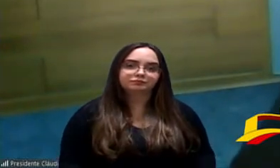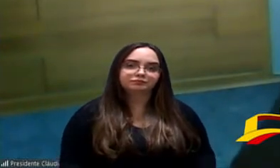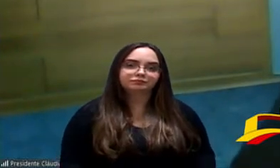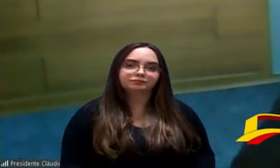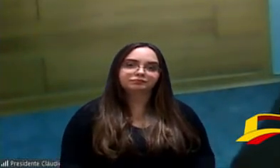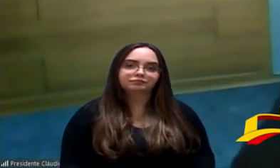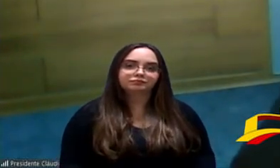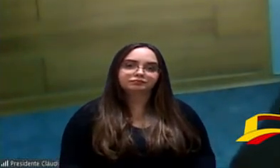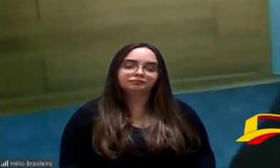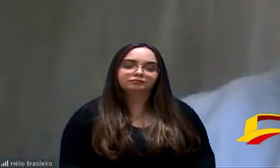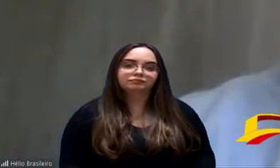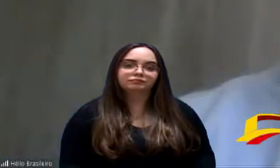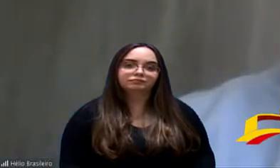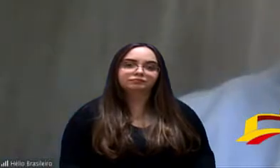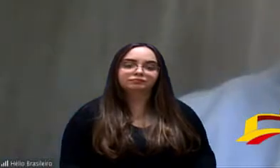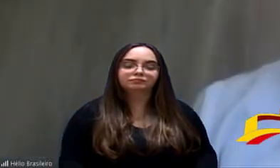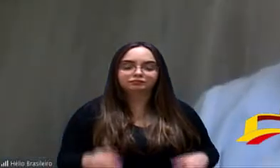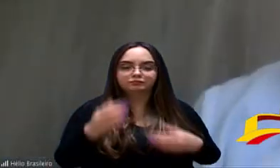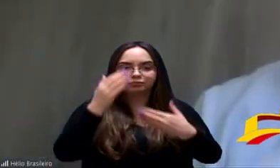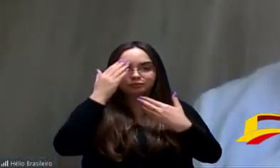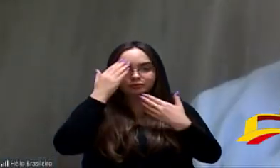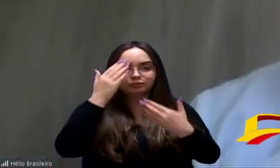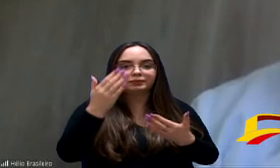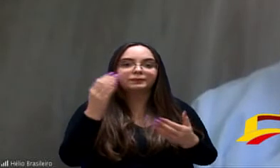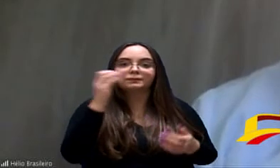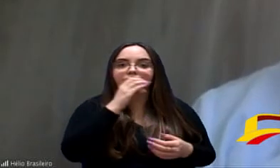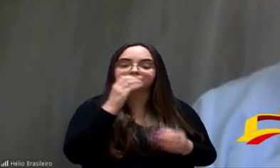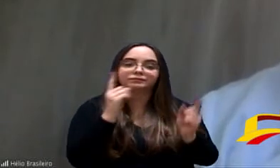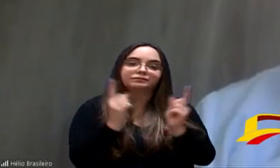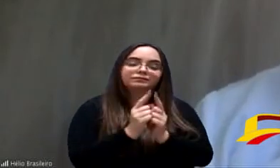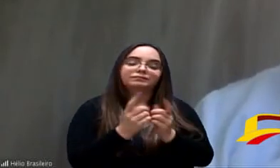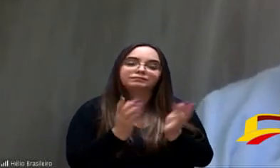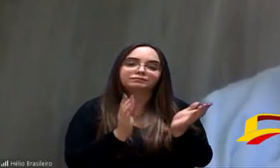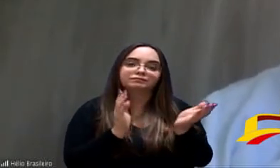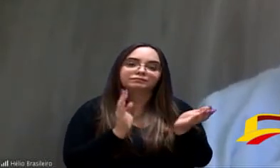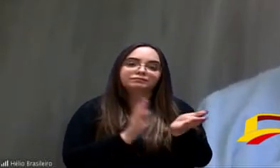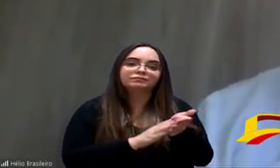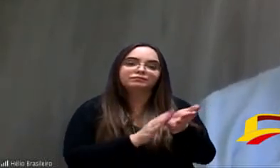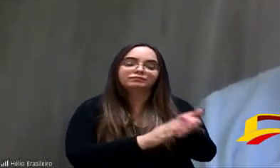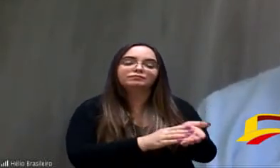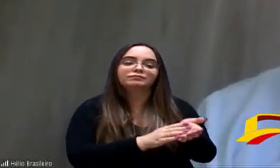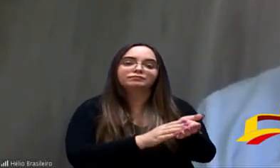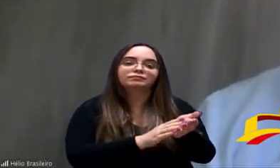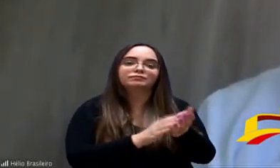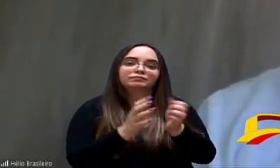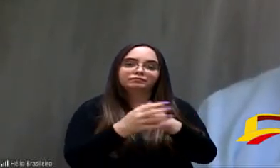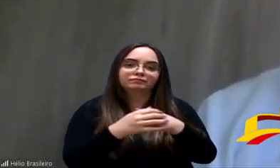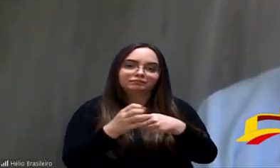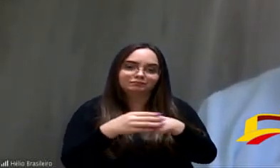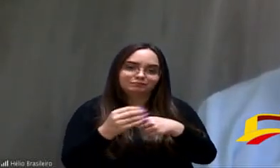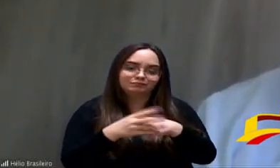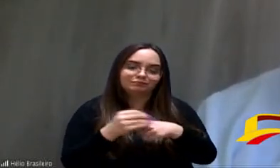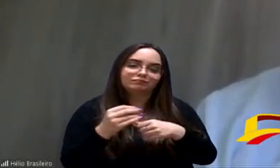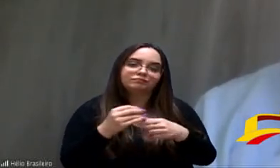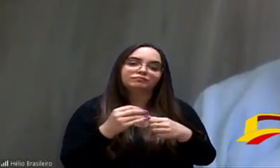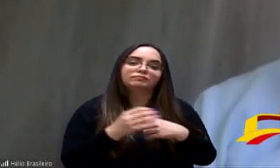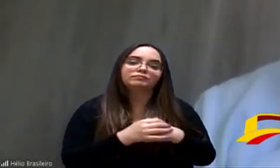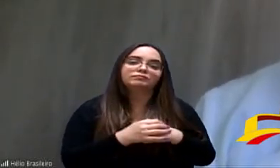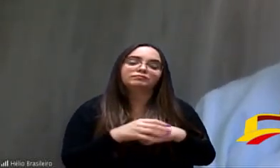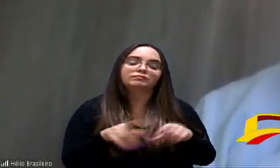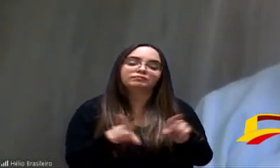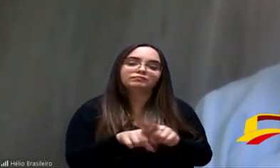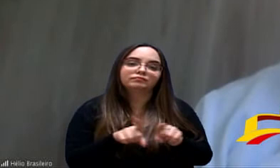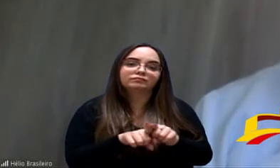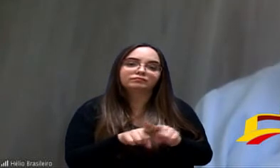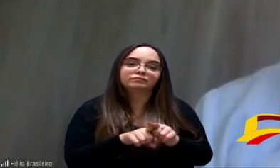momento. Obrigado, senhor presidente. Senhor presidente, rapidamente dar os parabéns ao vereador Rodrigo do Treviso pela iniciativa. E